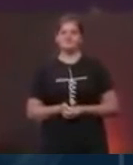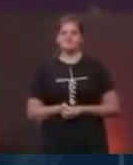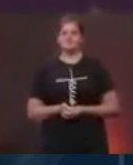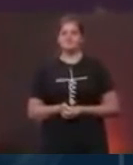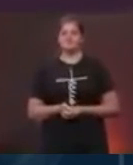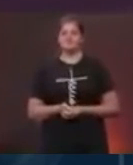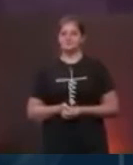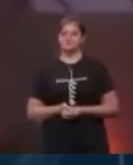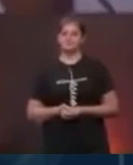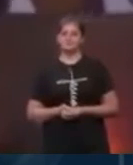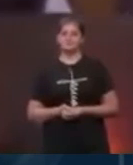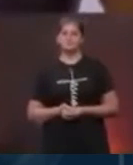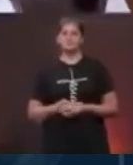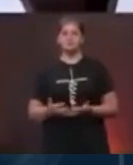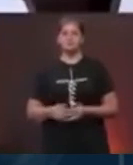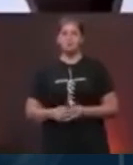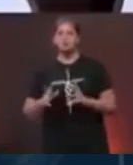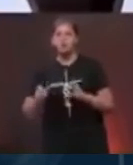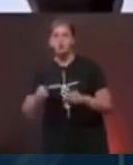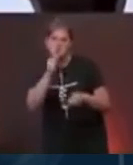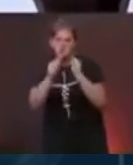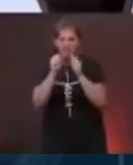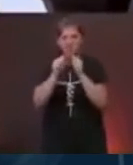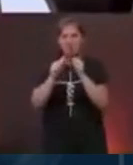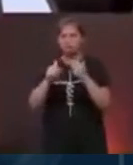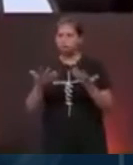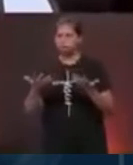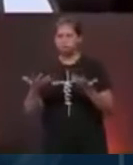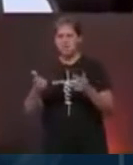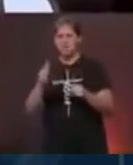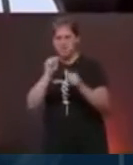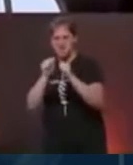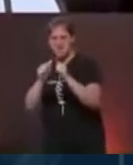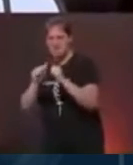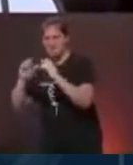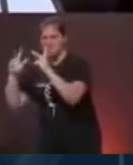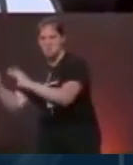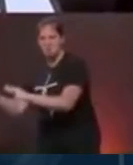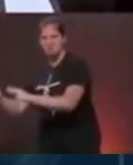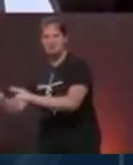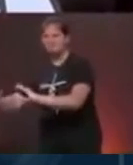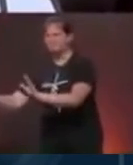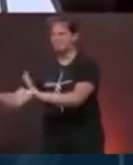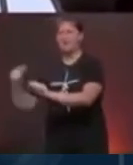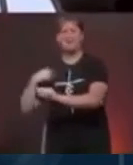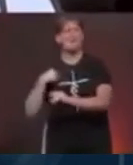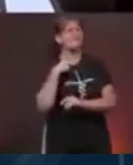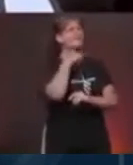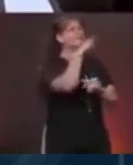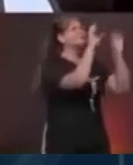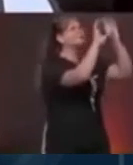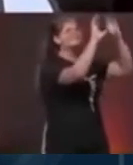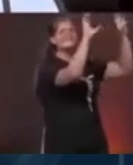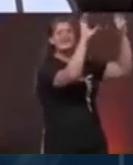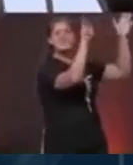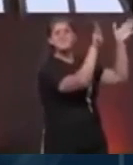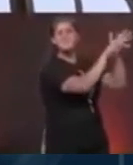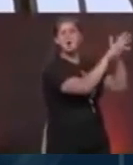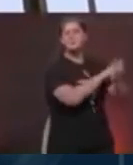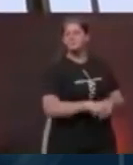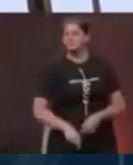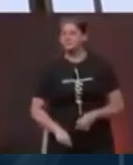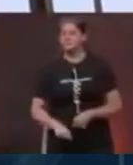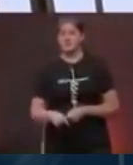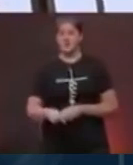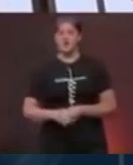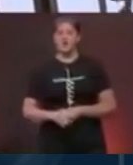Entende? Ah, todo mundo bebe. Eu não sou todo mundo, eu sou cidadão dos céus. Você está entendendo? Ah, está todo mundo. Ah, você é